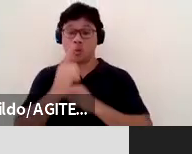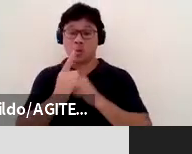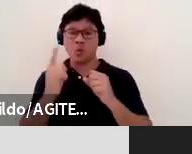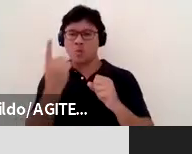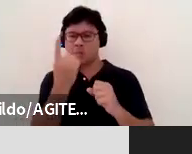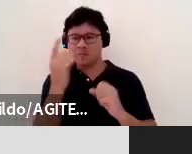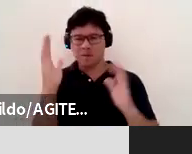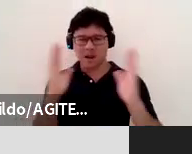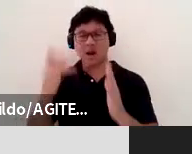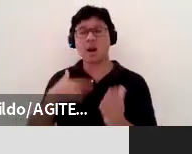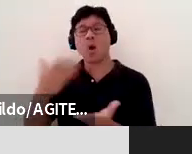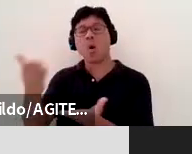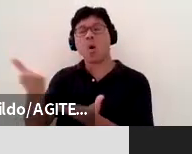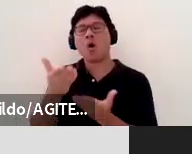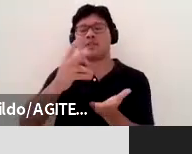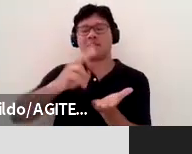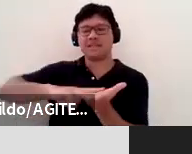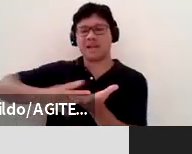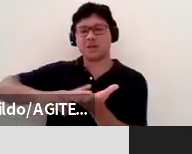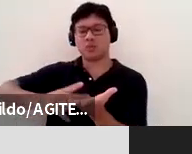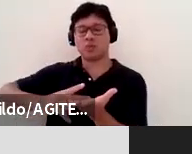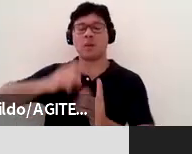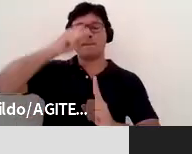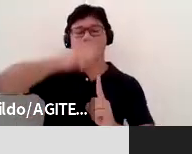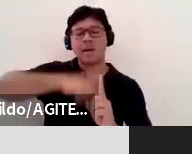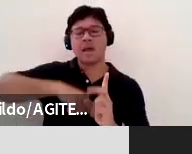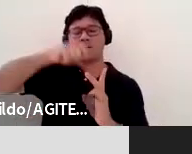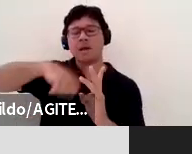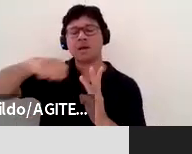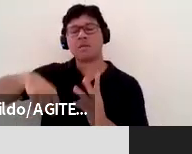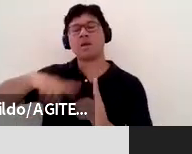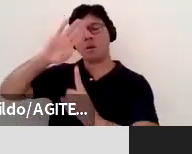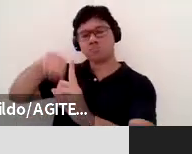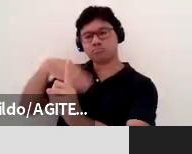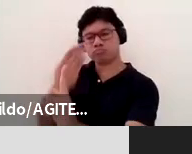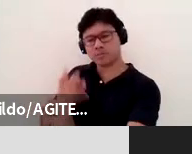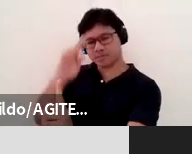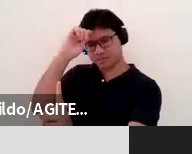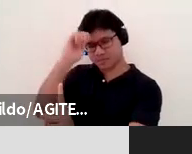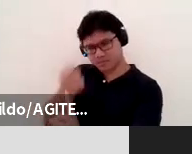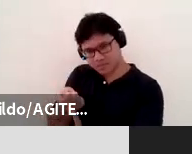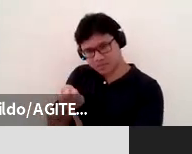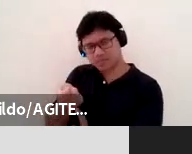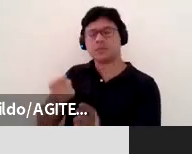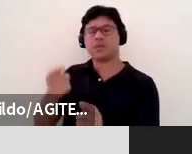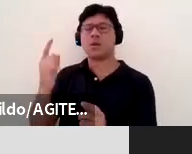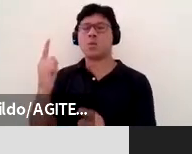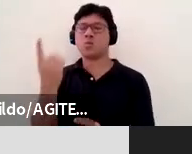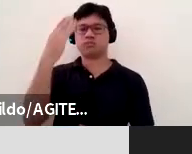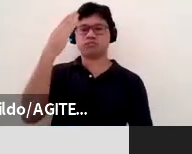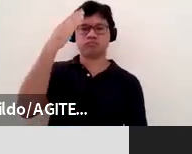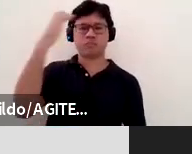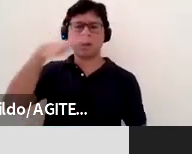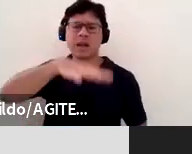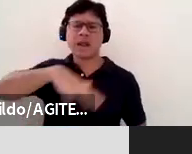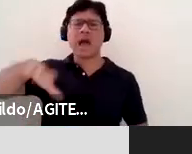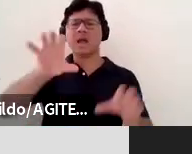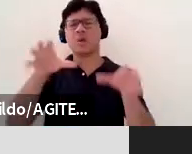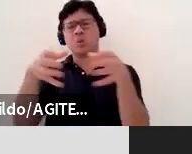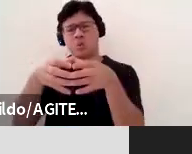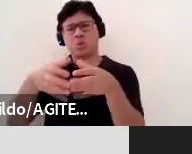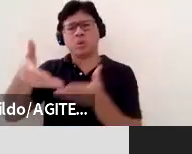tradutores convidados. Então, a cada mês, a gente queria homenagear um dos grandes tradutores do nosso círculo e